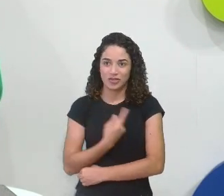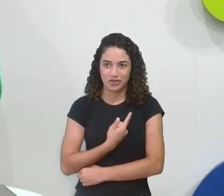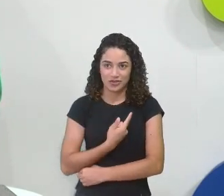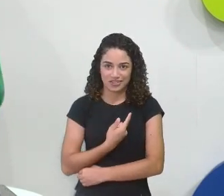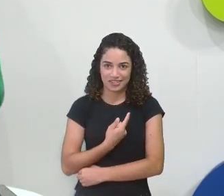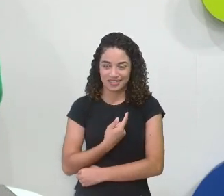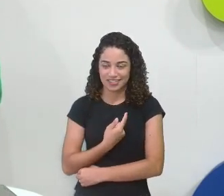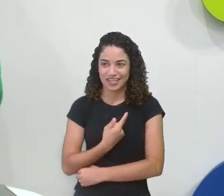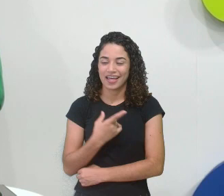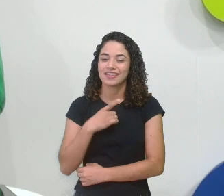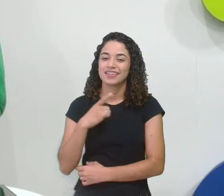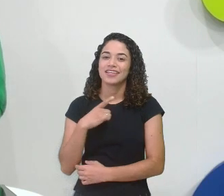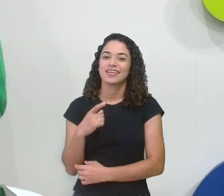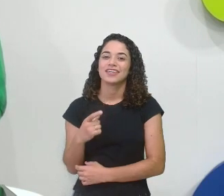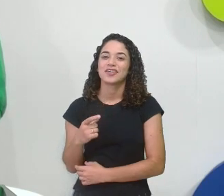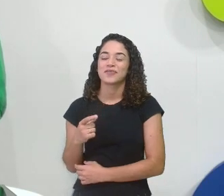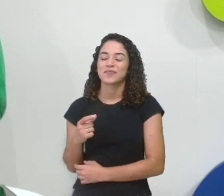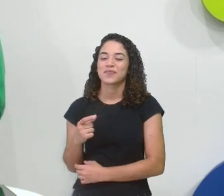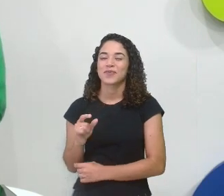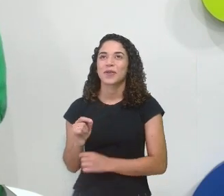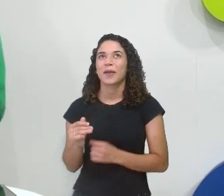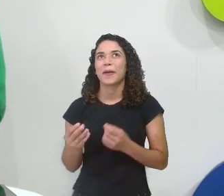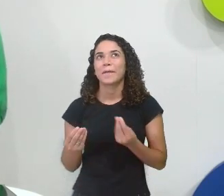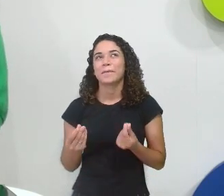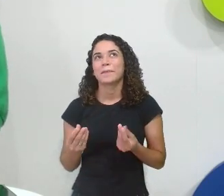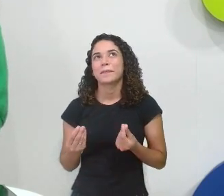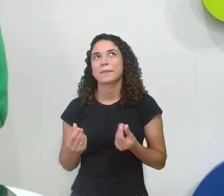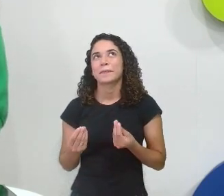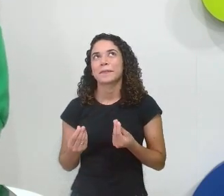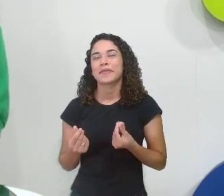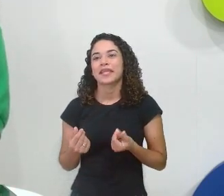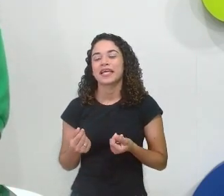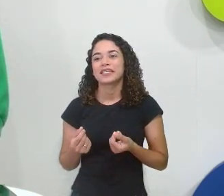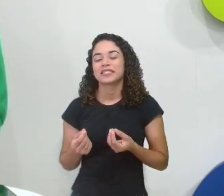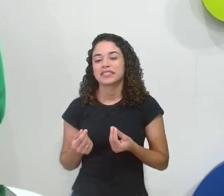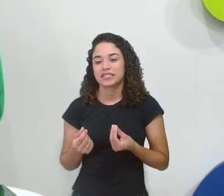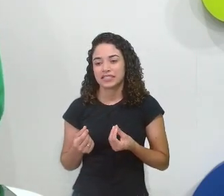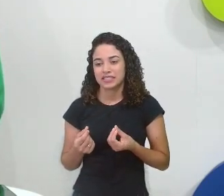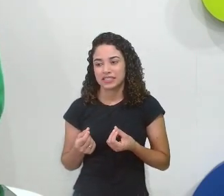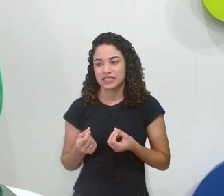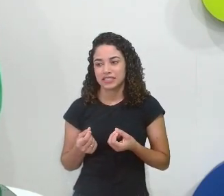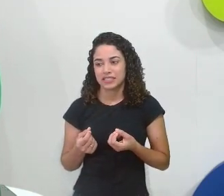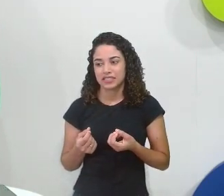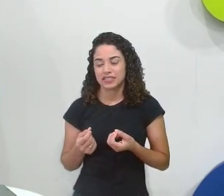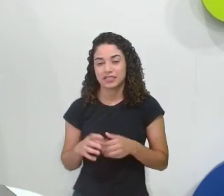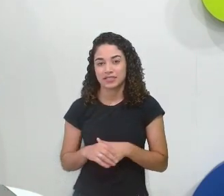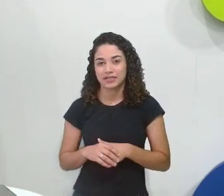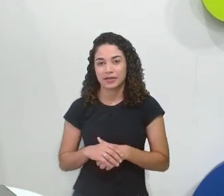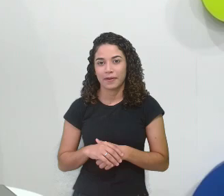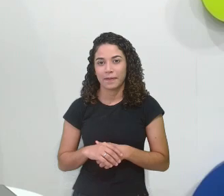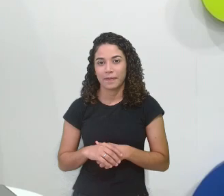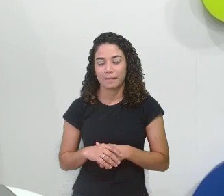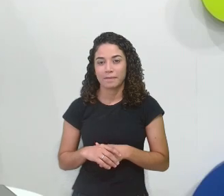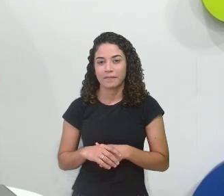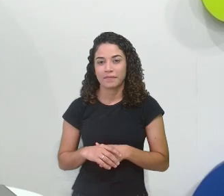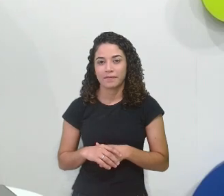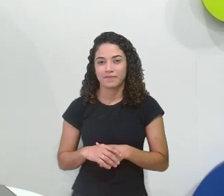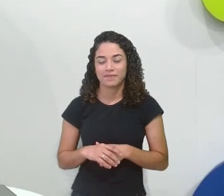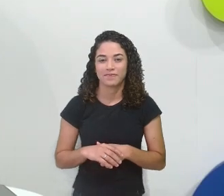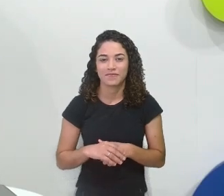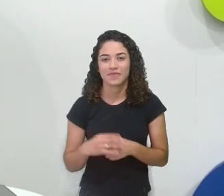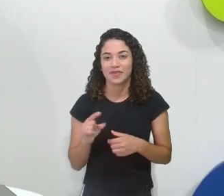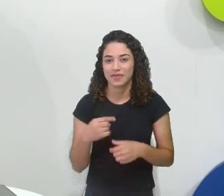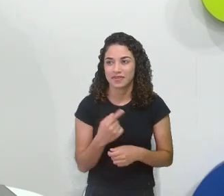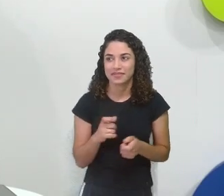tinha como chama? Quando a gente faz assim, não é adivinhação, tem uma palavrinha. Mas a